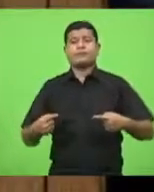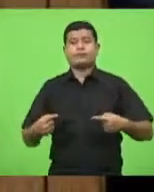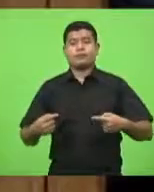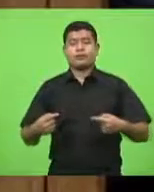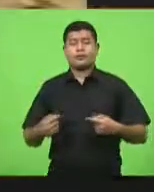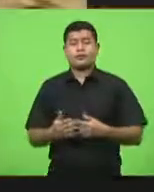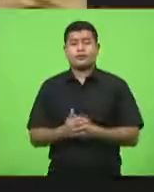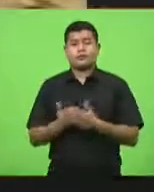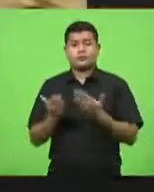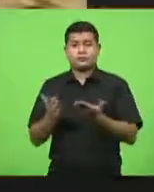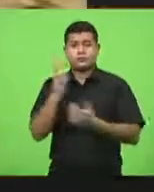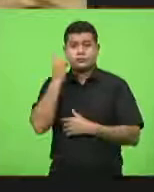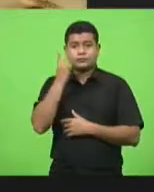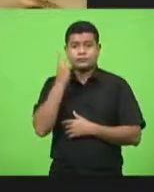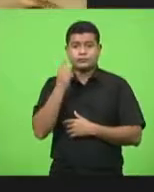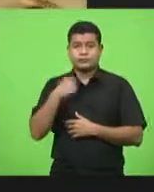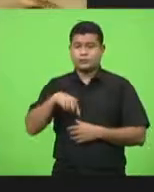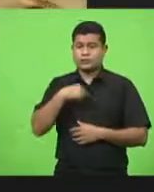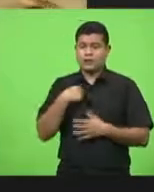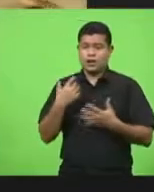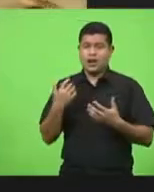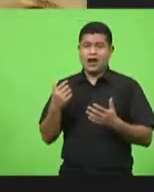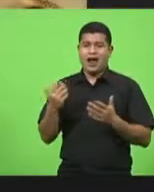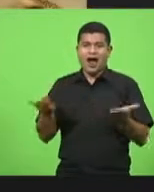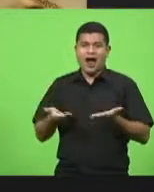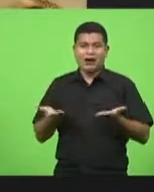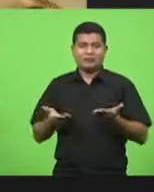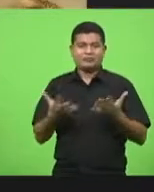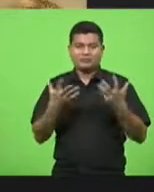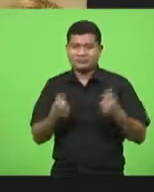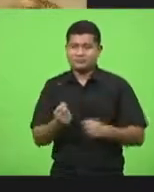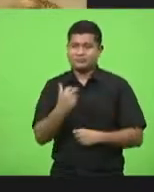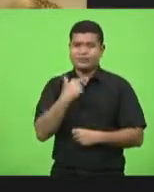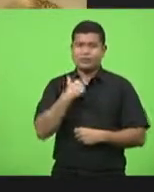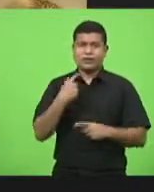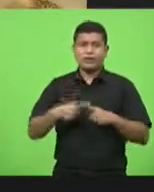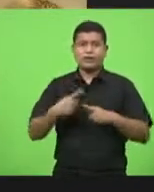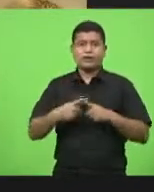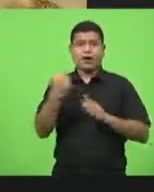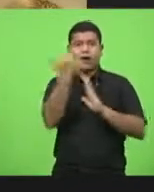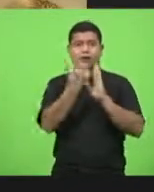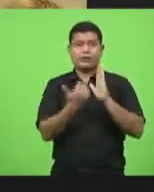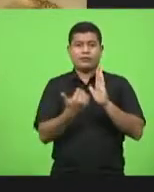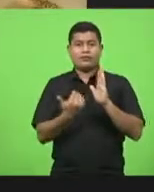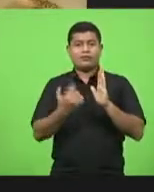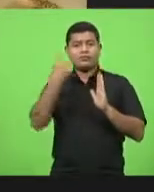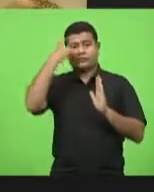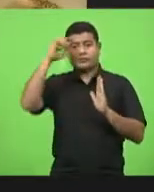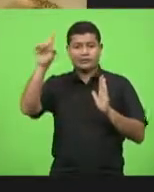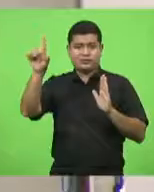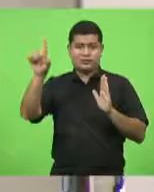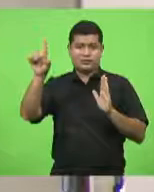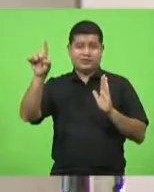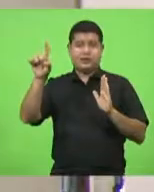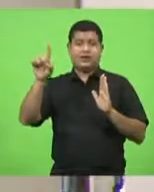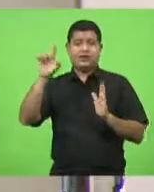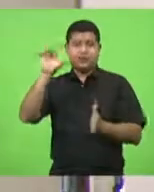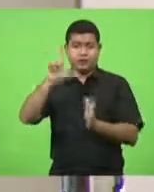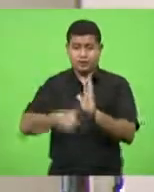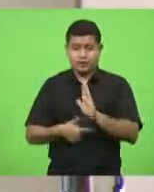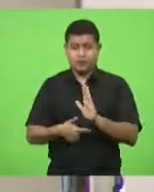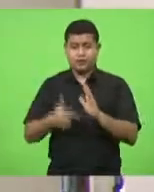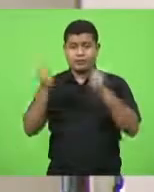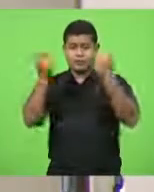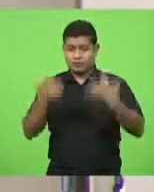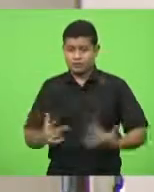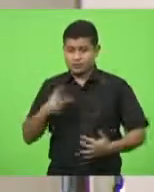Deputado João, nós não temos essa figura regimental no momento da ordem do dia. Na sequência, em explicações